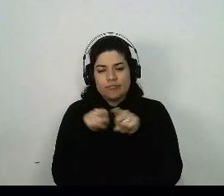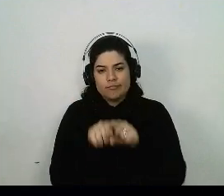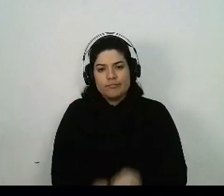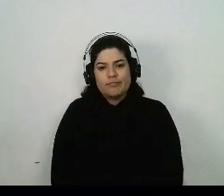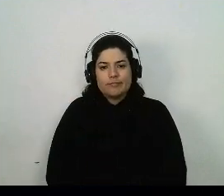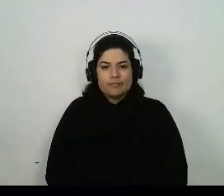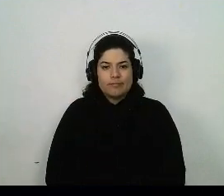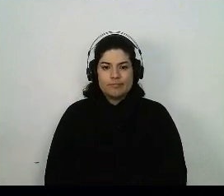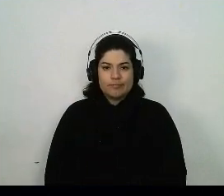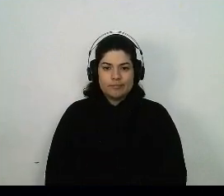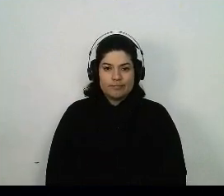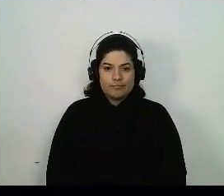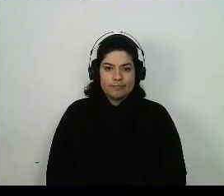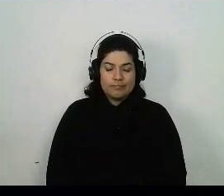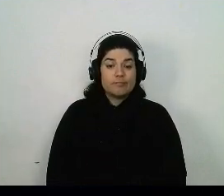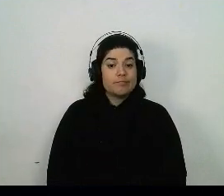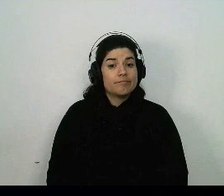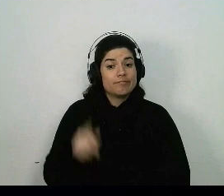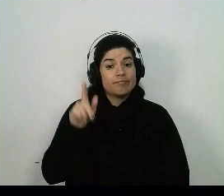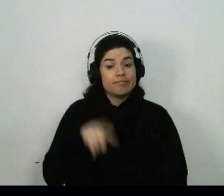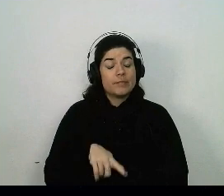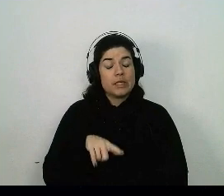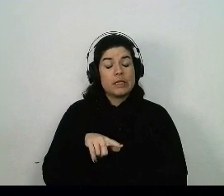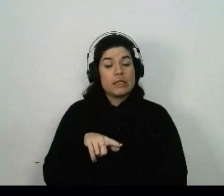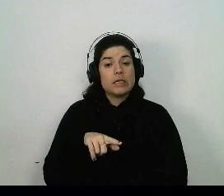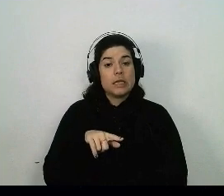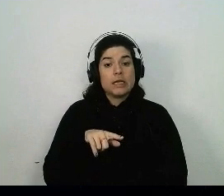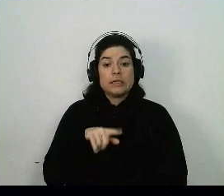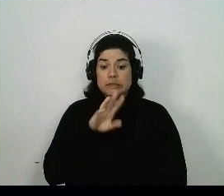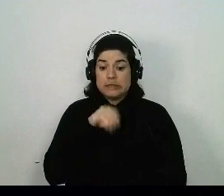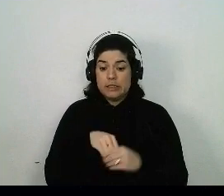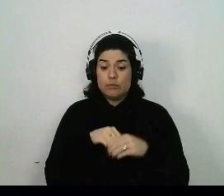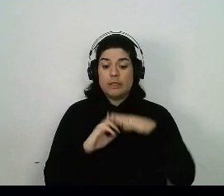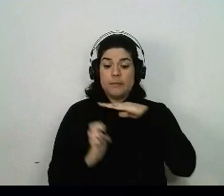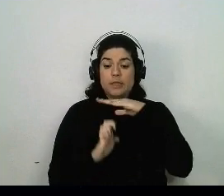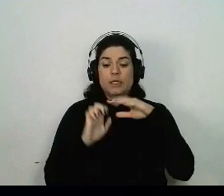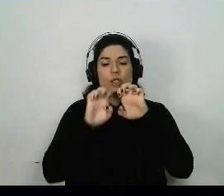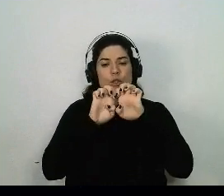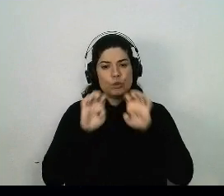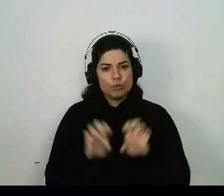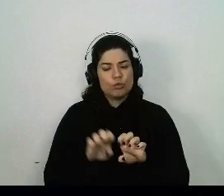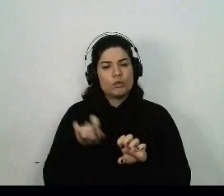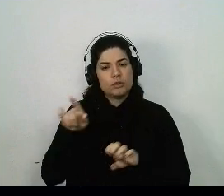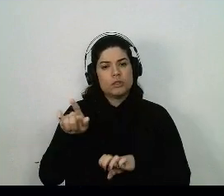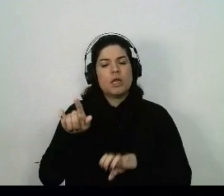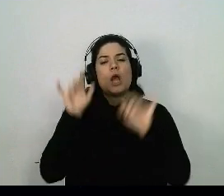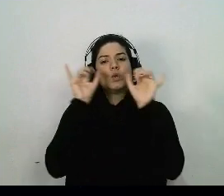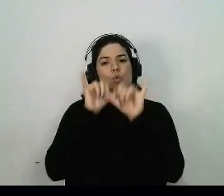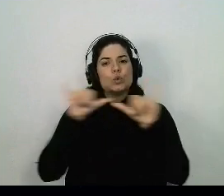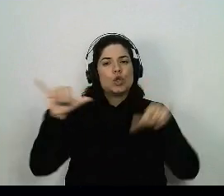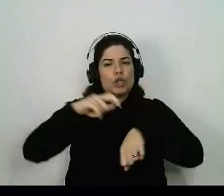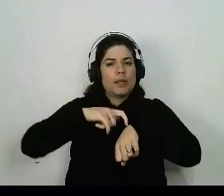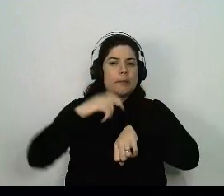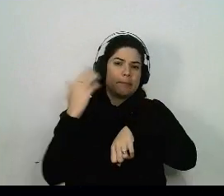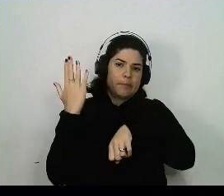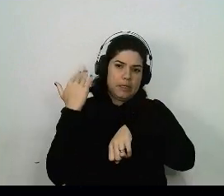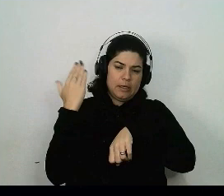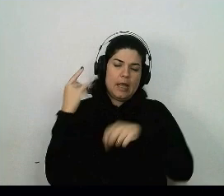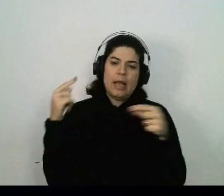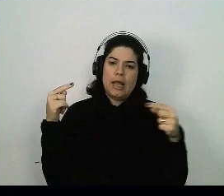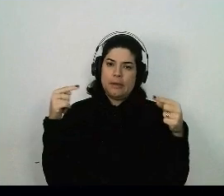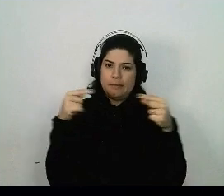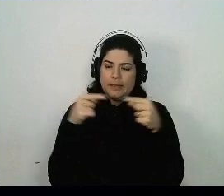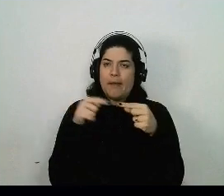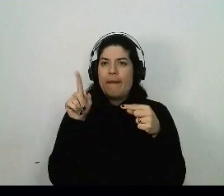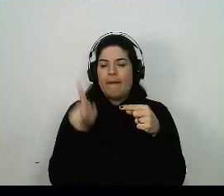algo estruturante dentro da empresa, que o Satya, ele anunciou há um tempo atrás, e isso envolve desde